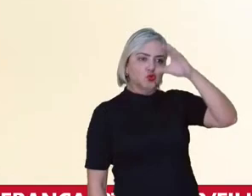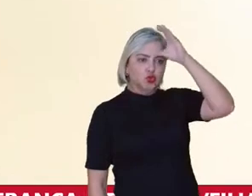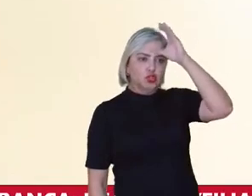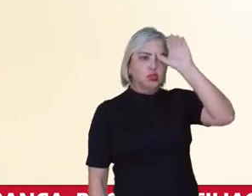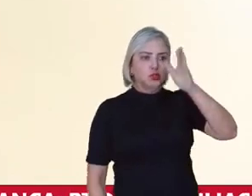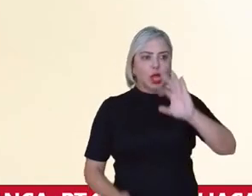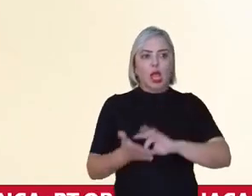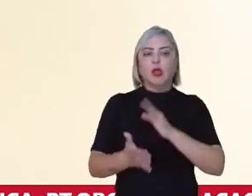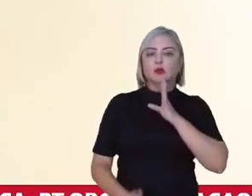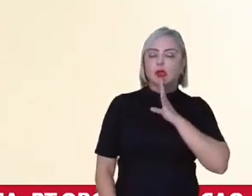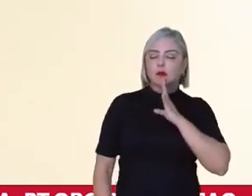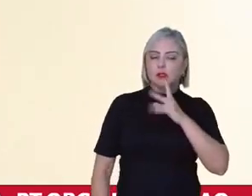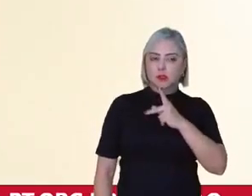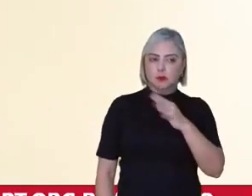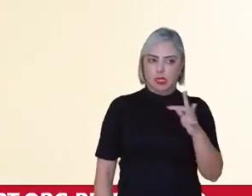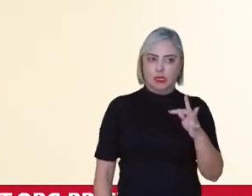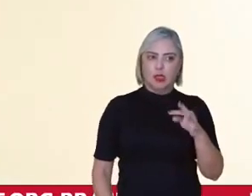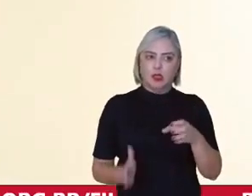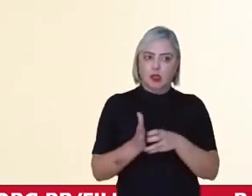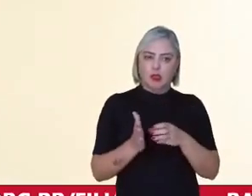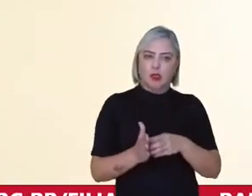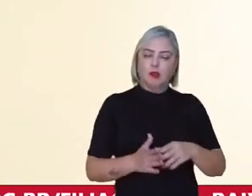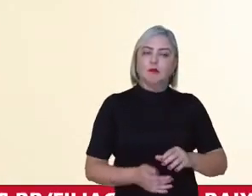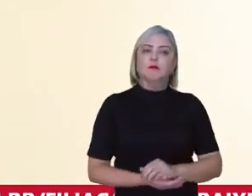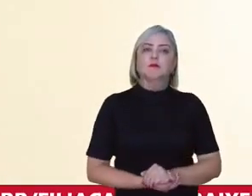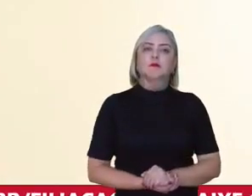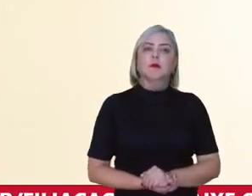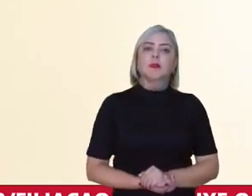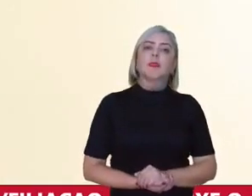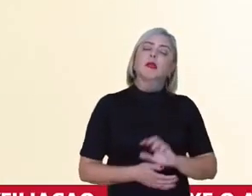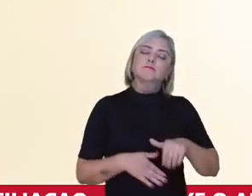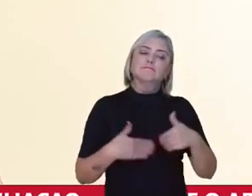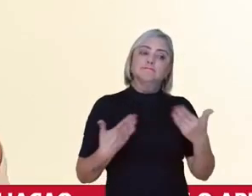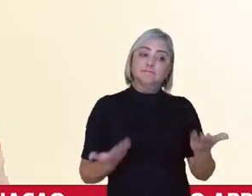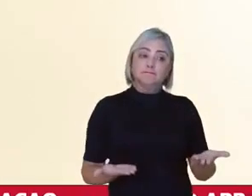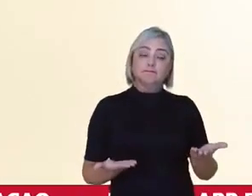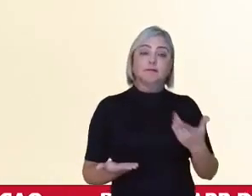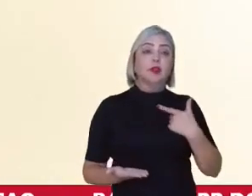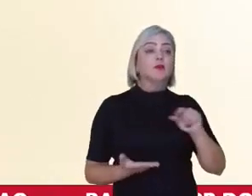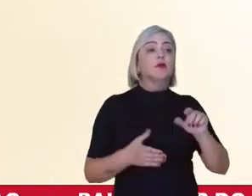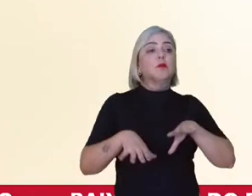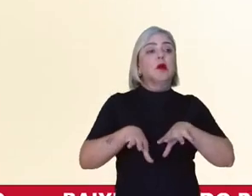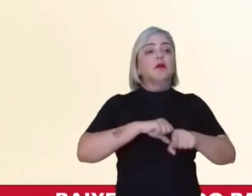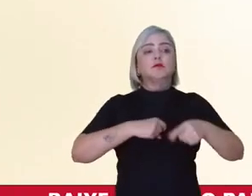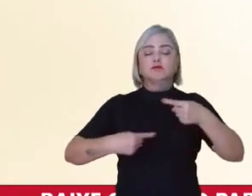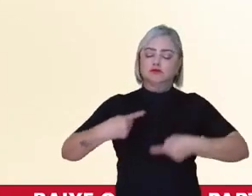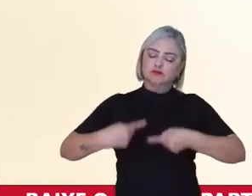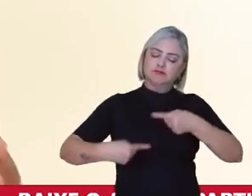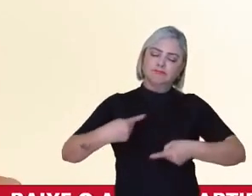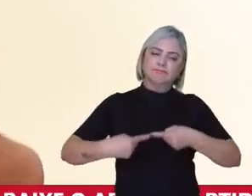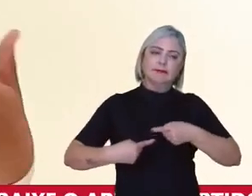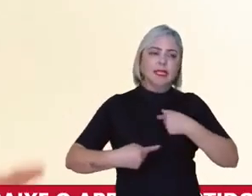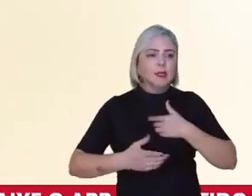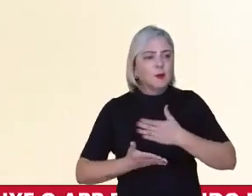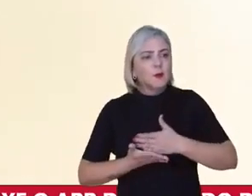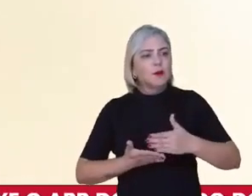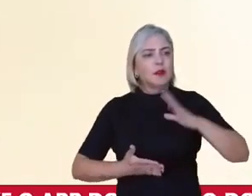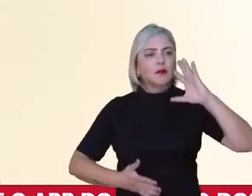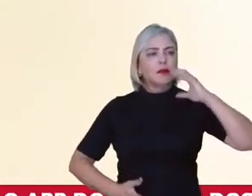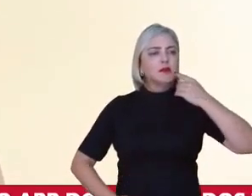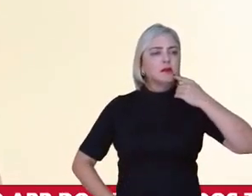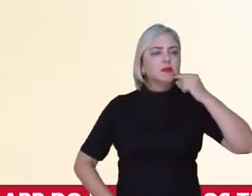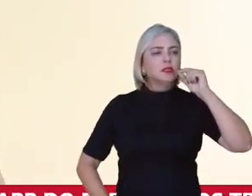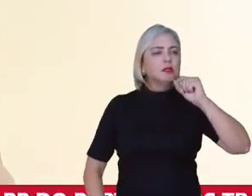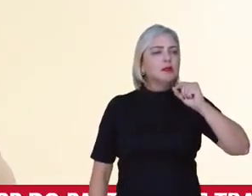eu já conhecia o Partido dos Trabalhadores e das Trabalhadoras. Então, eu fui para uma formação política e dali eu tomei a decisão